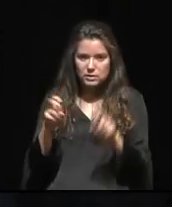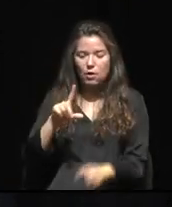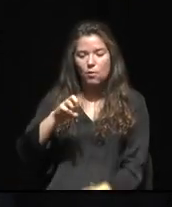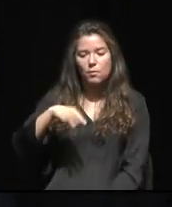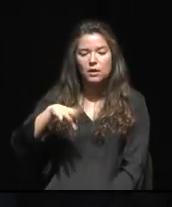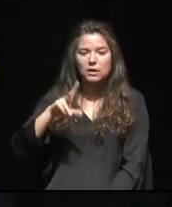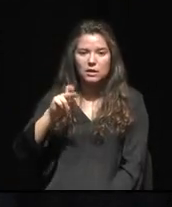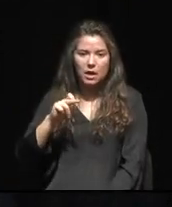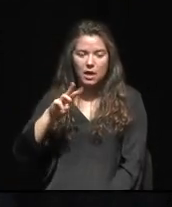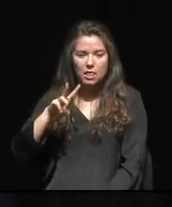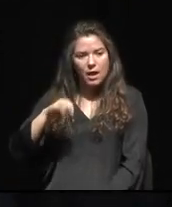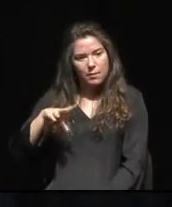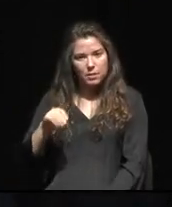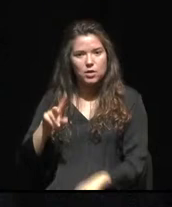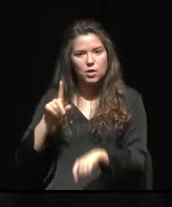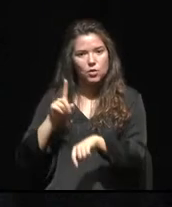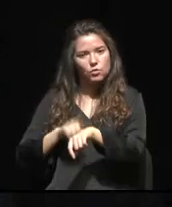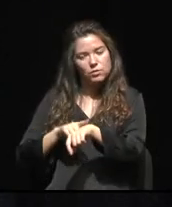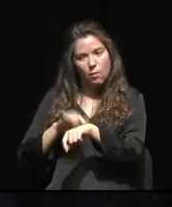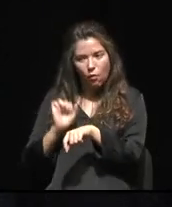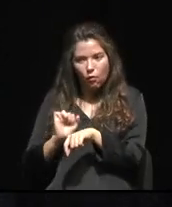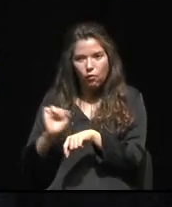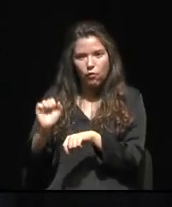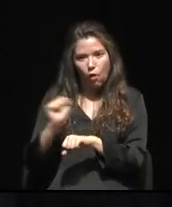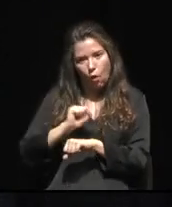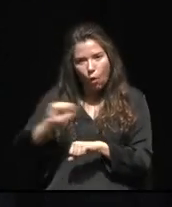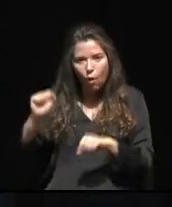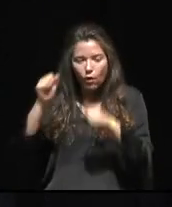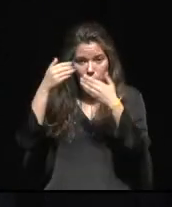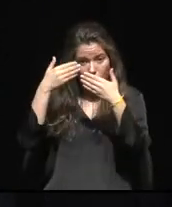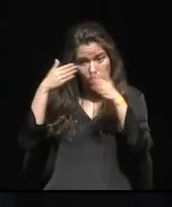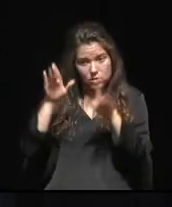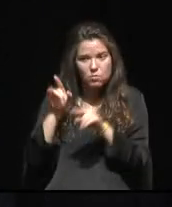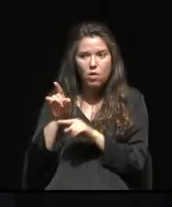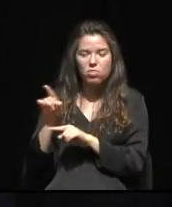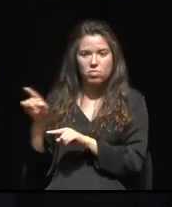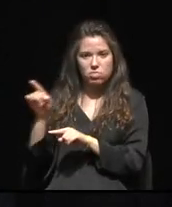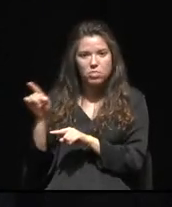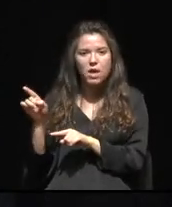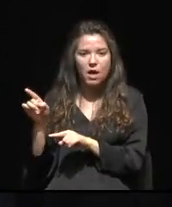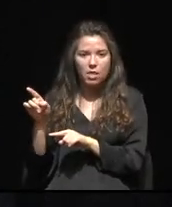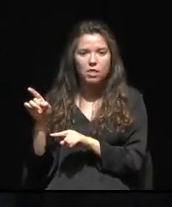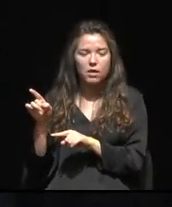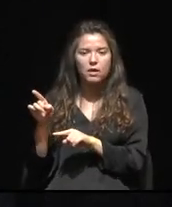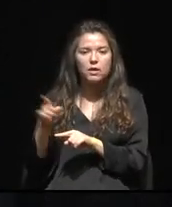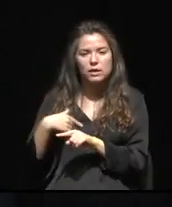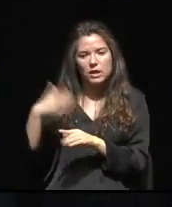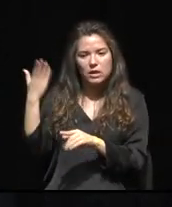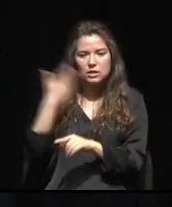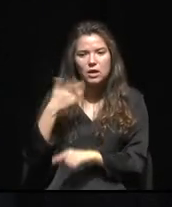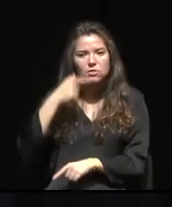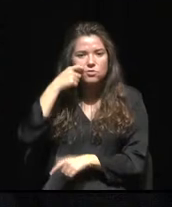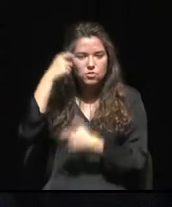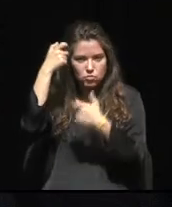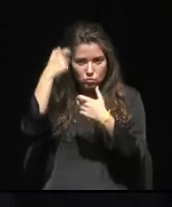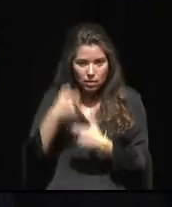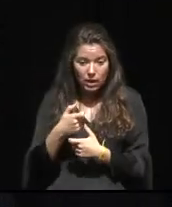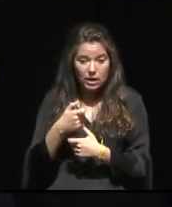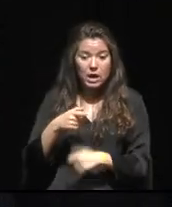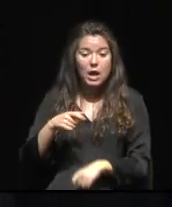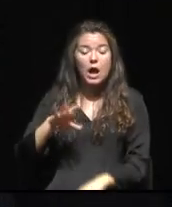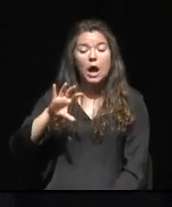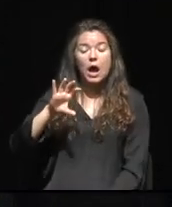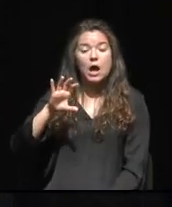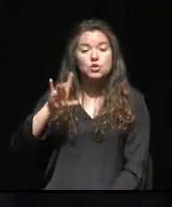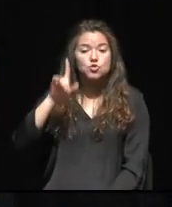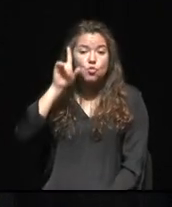uma mulher que no seu tempo bem Soube enfrentar o fascismo e lutar incansavelmente pelos direitos das mulheres as mulheres